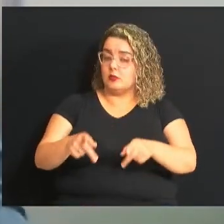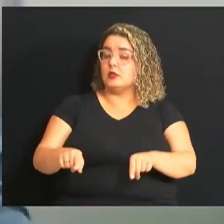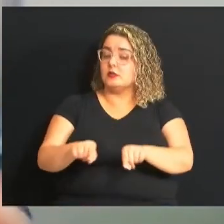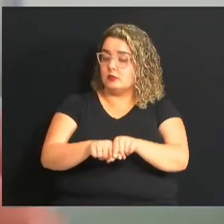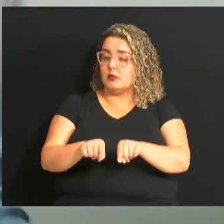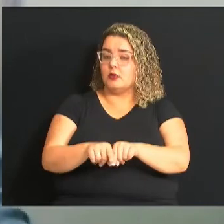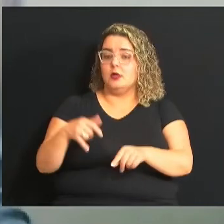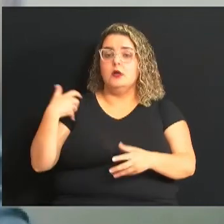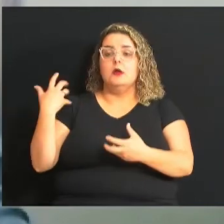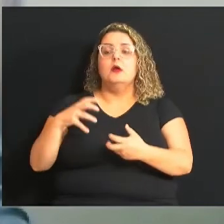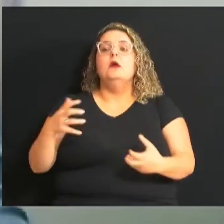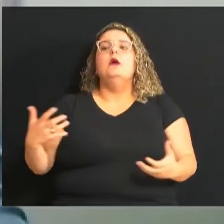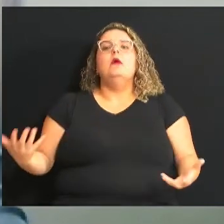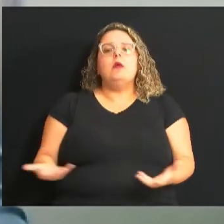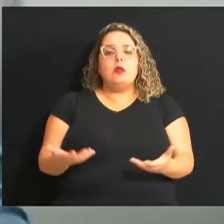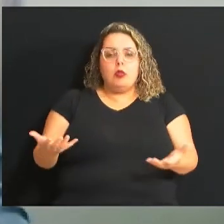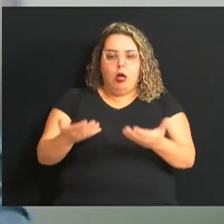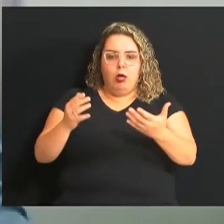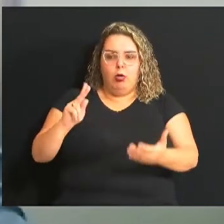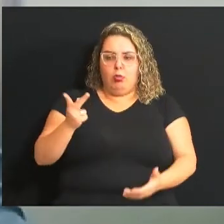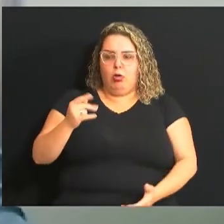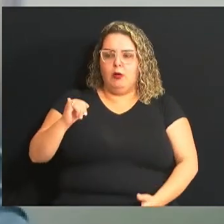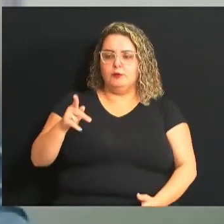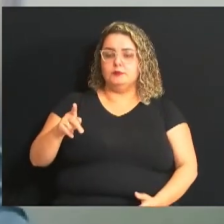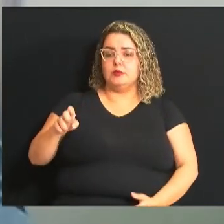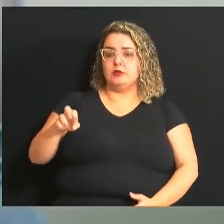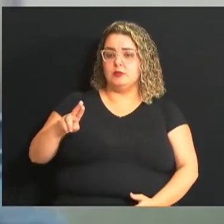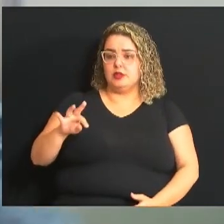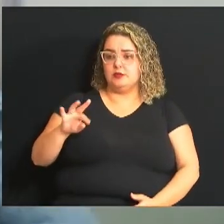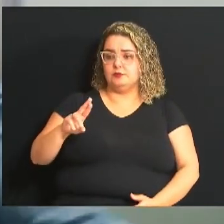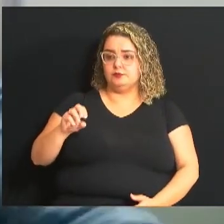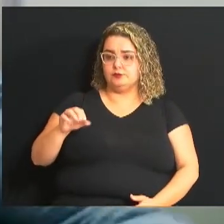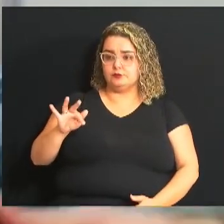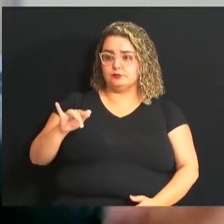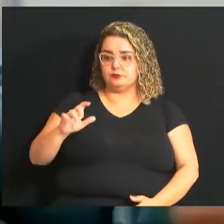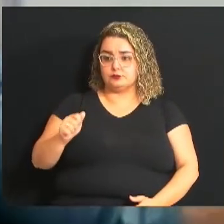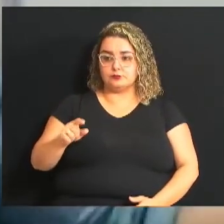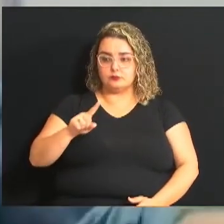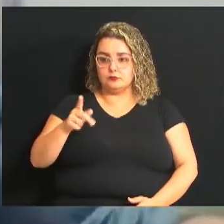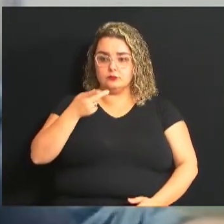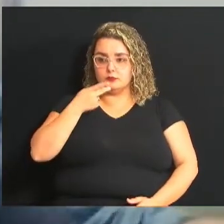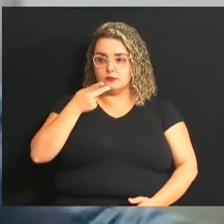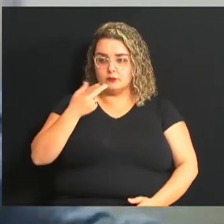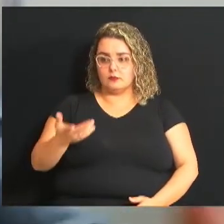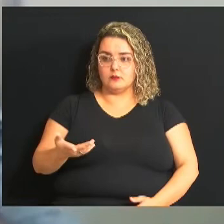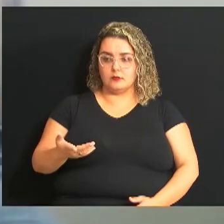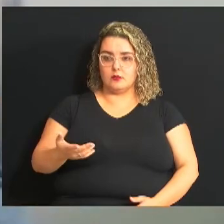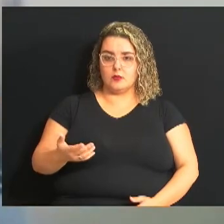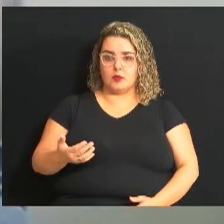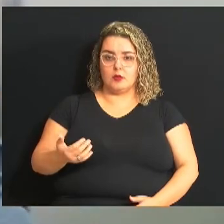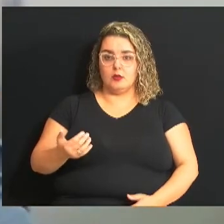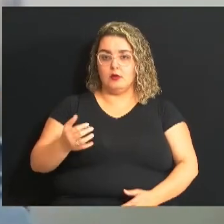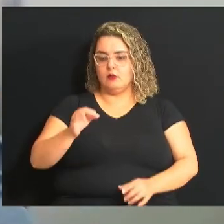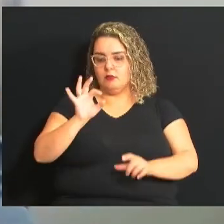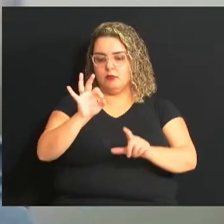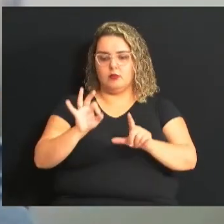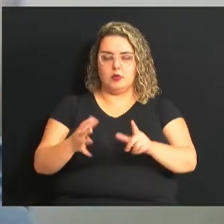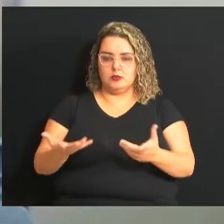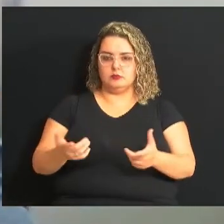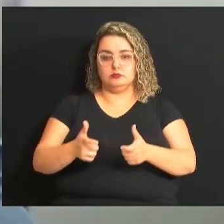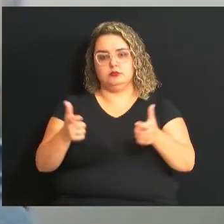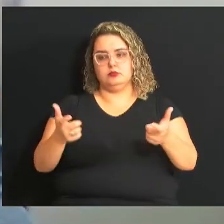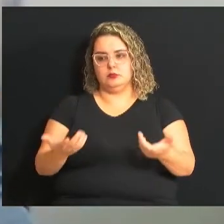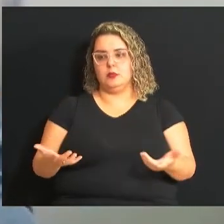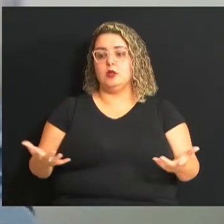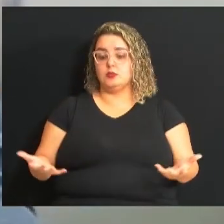Então, estimular a hipertrofia para essa galera, quando eu falo hipertrofia, eu não estou falando da galera com um alto percentual de hipertrofia, mas o estímulo